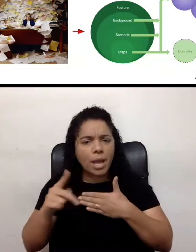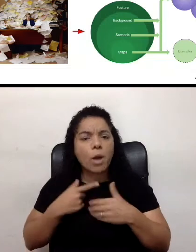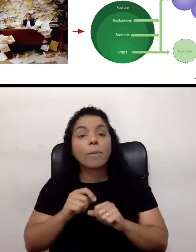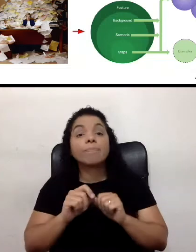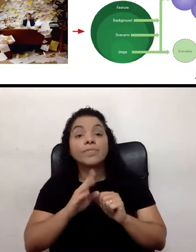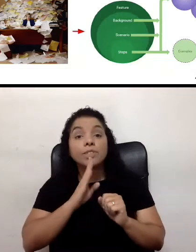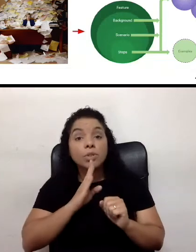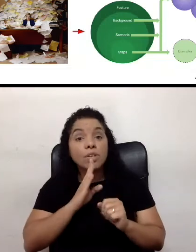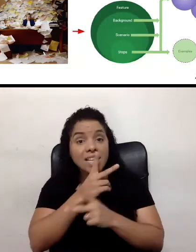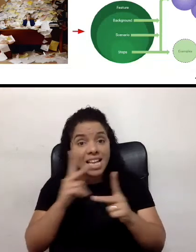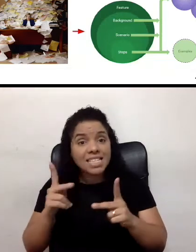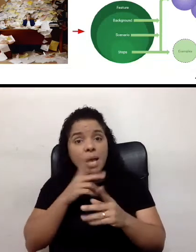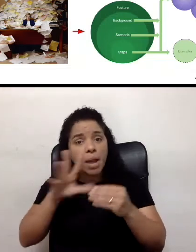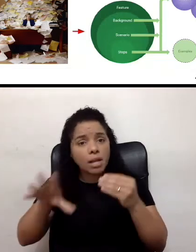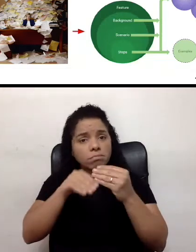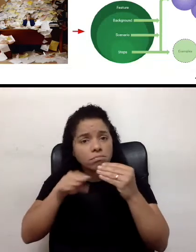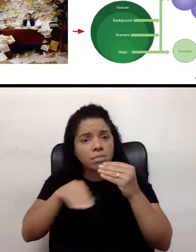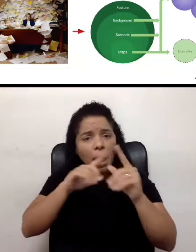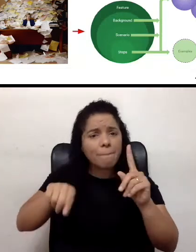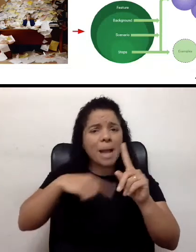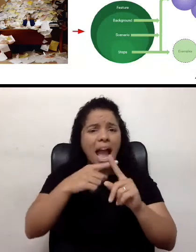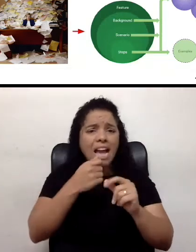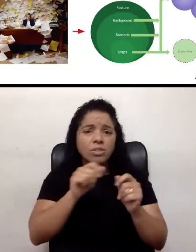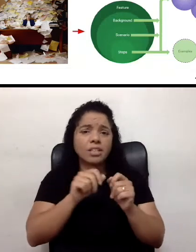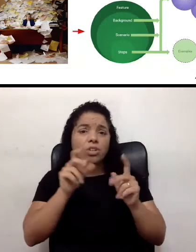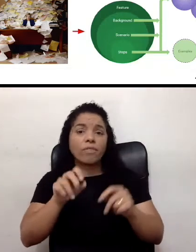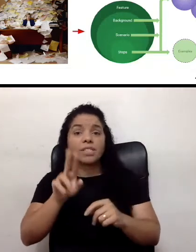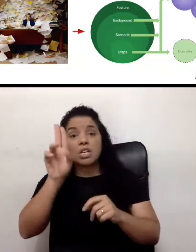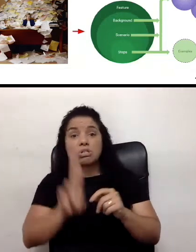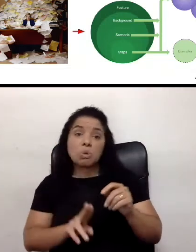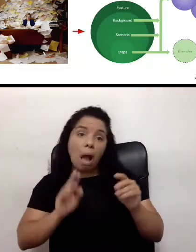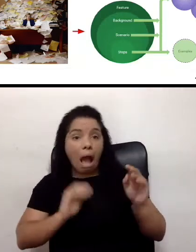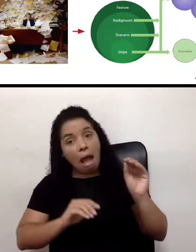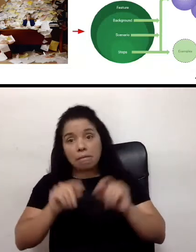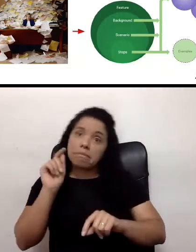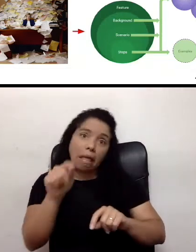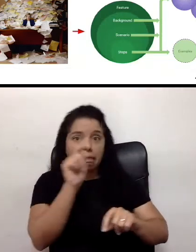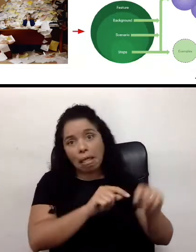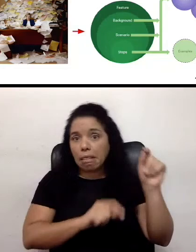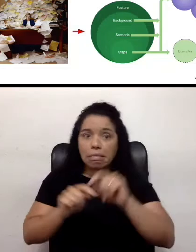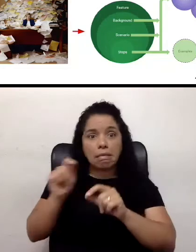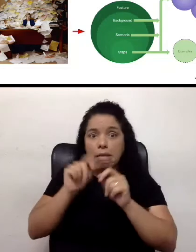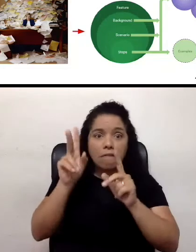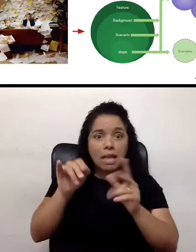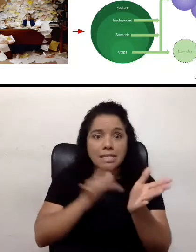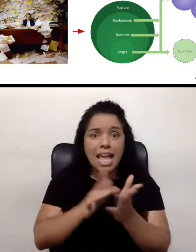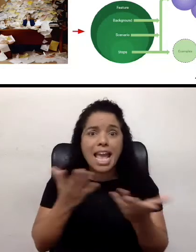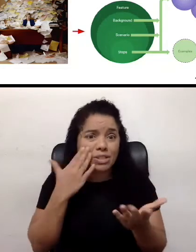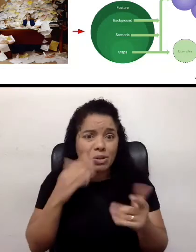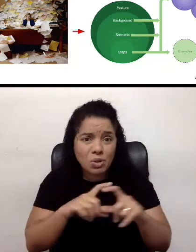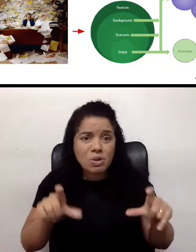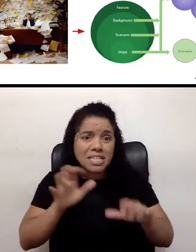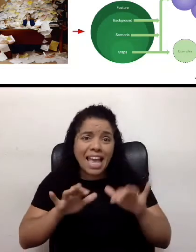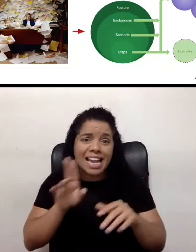agrega muito mais do que simplesmente você ficar imitando o usuário, você ficar usando teclado,